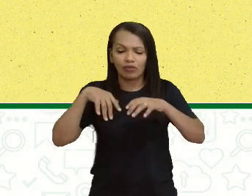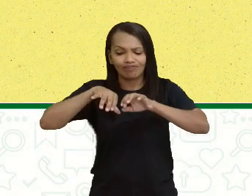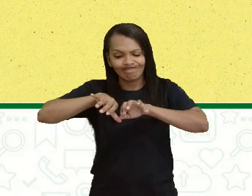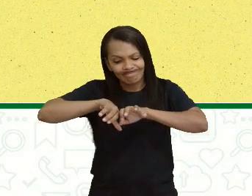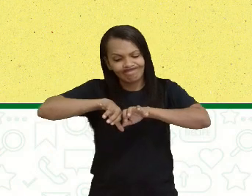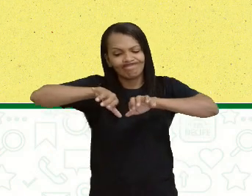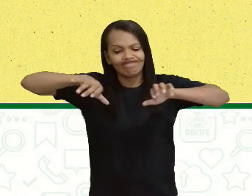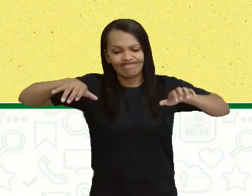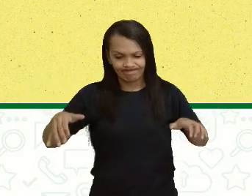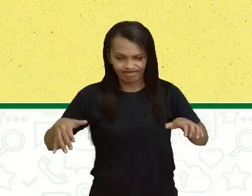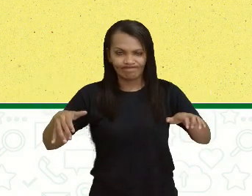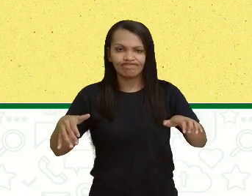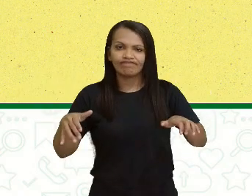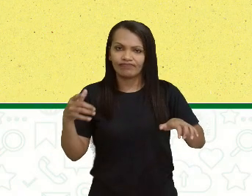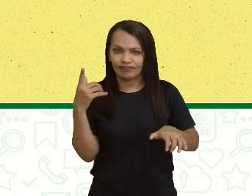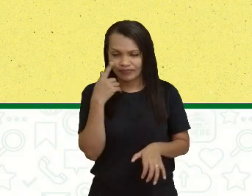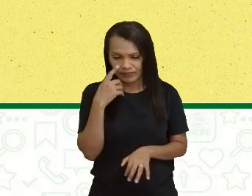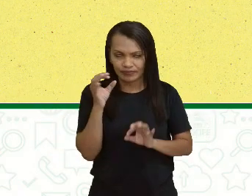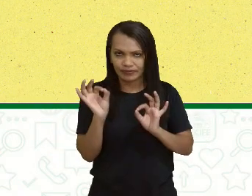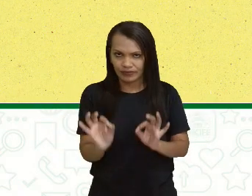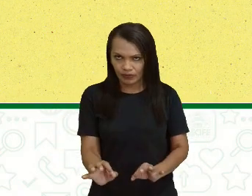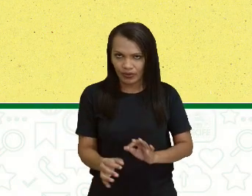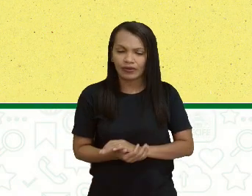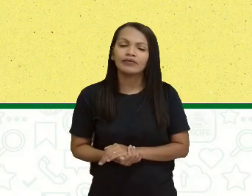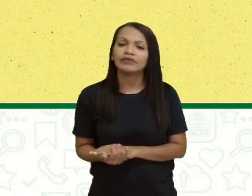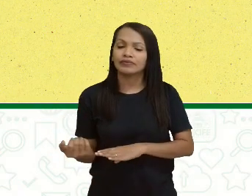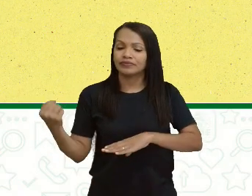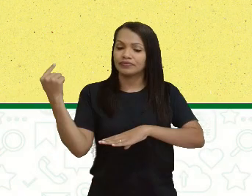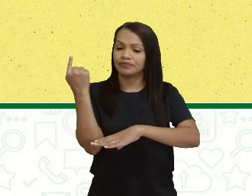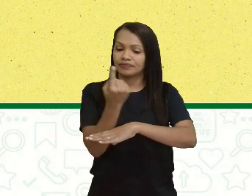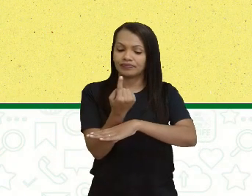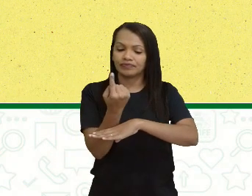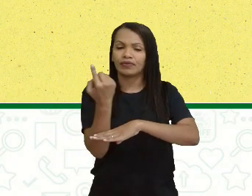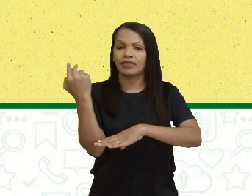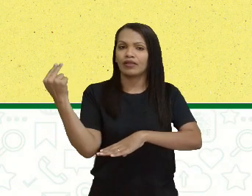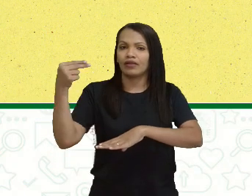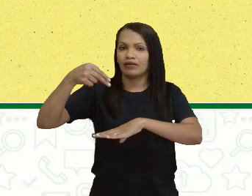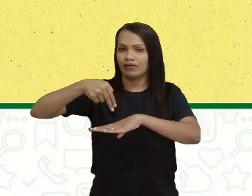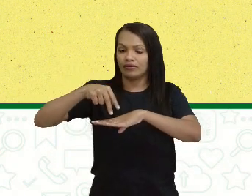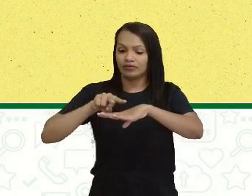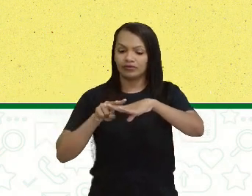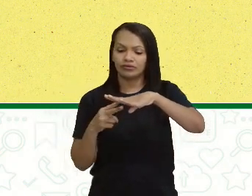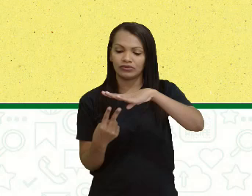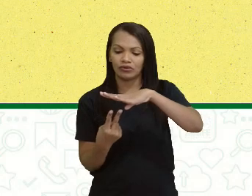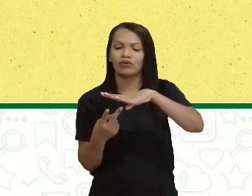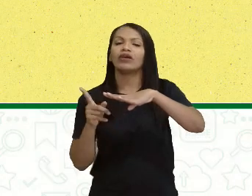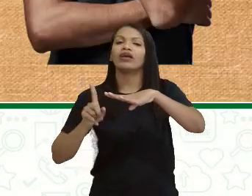separada é o numerador e o denominador é o todo.